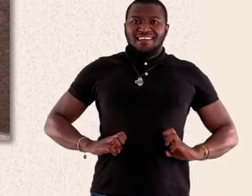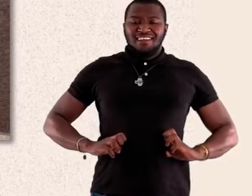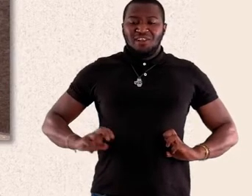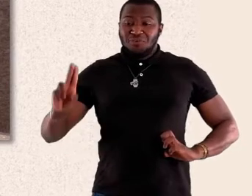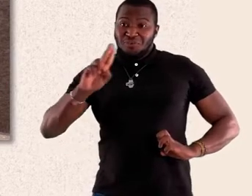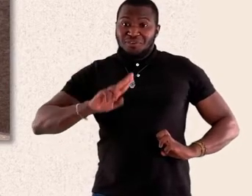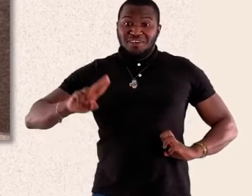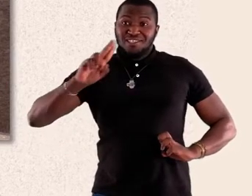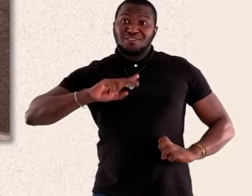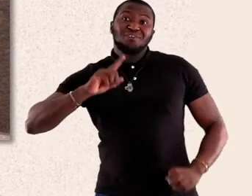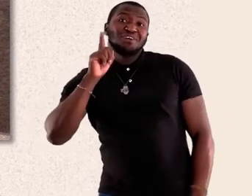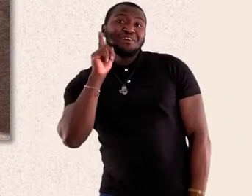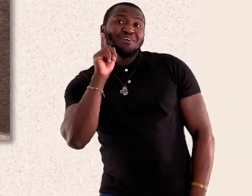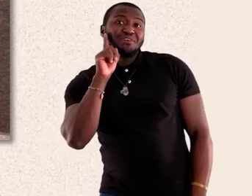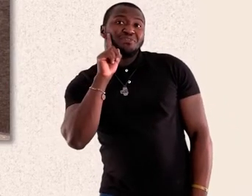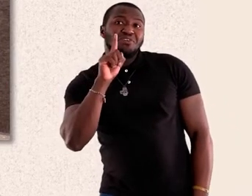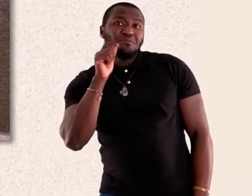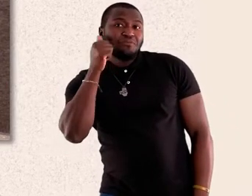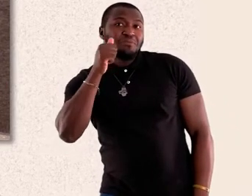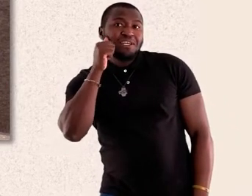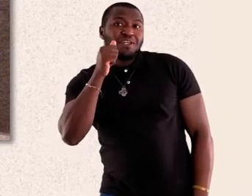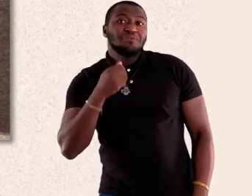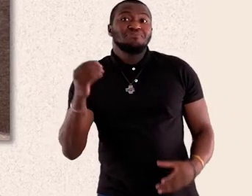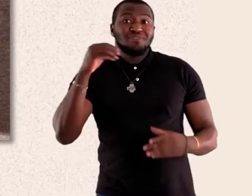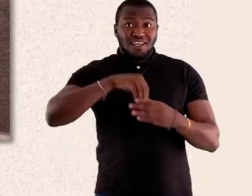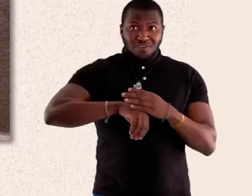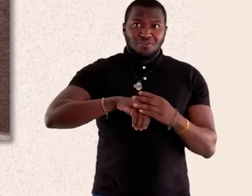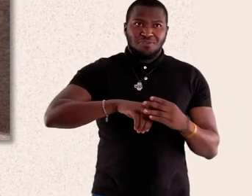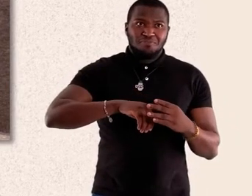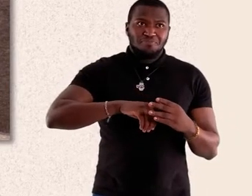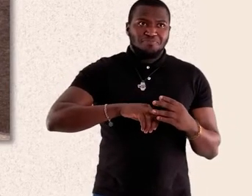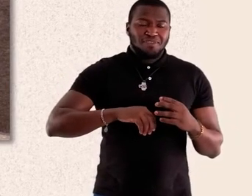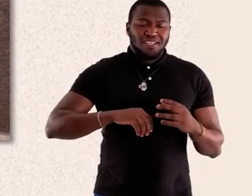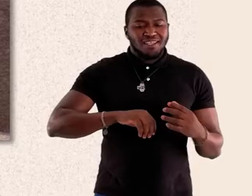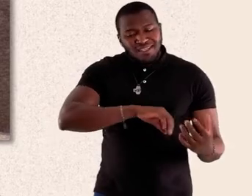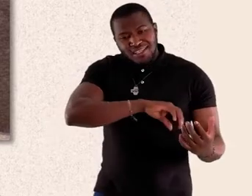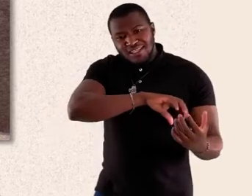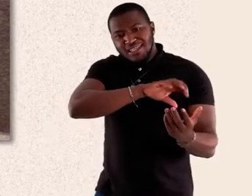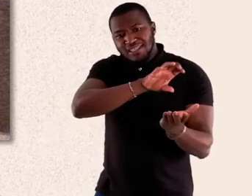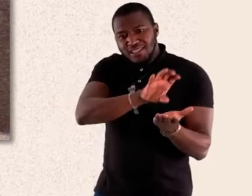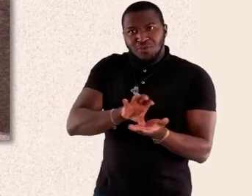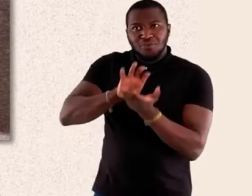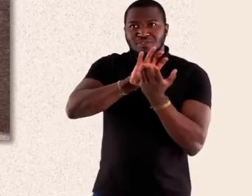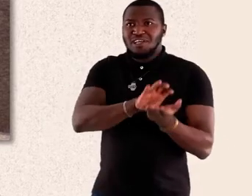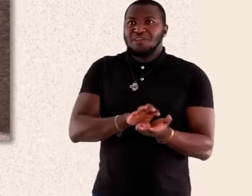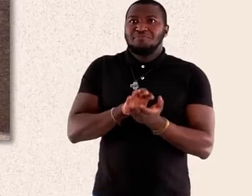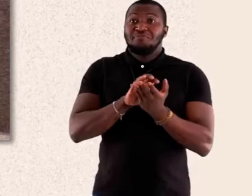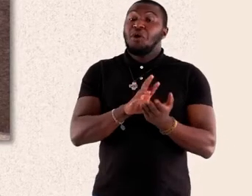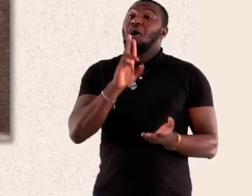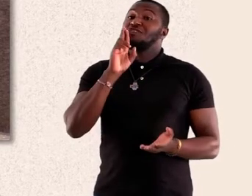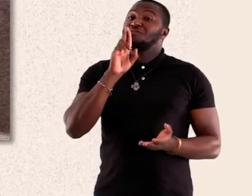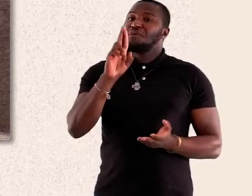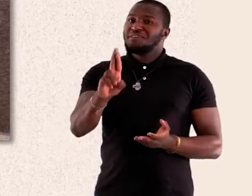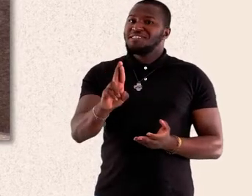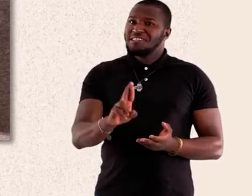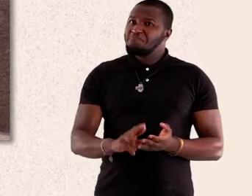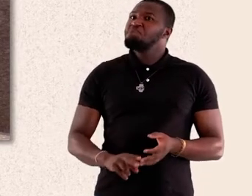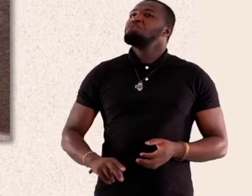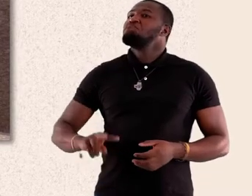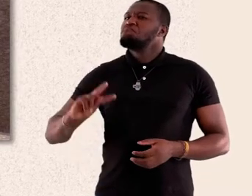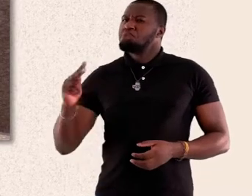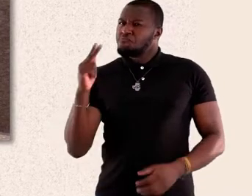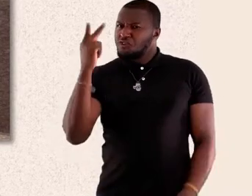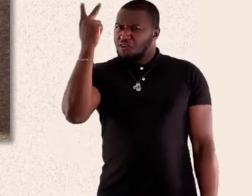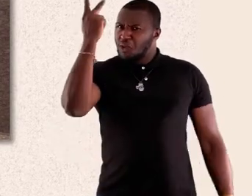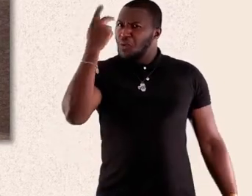organização hum hum Essa é boa resposta de um milhão de dólares né tem